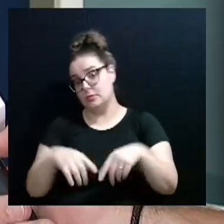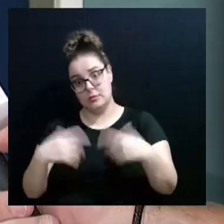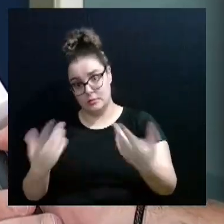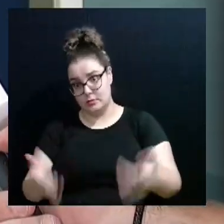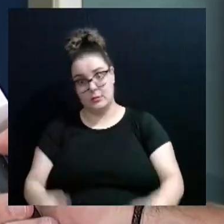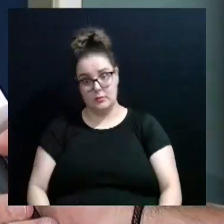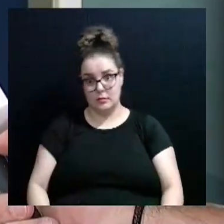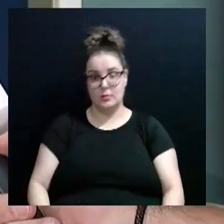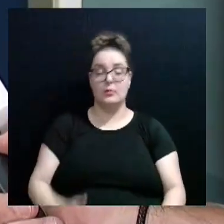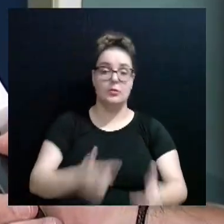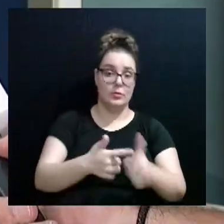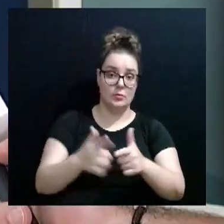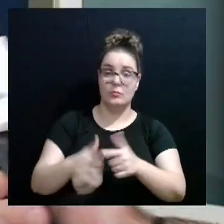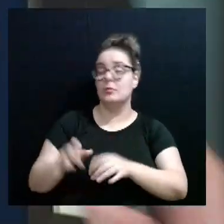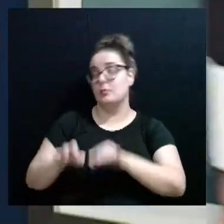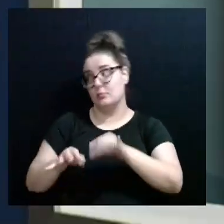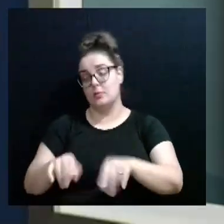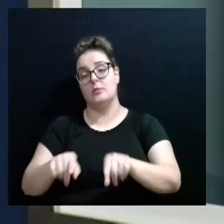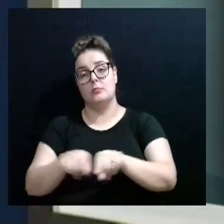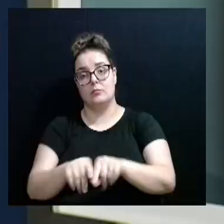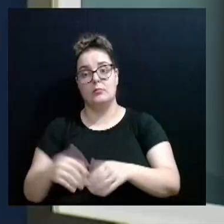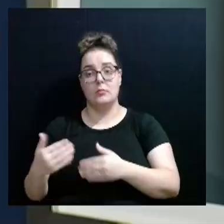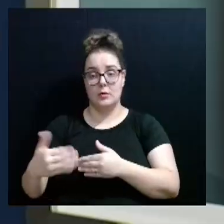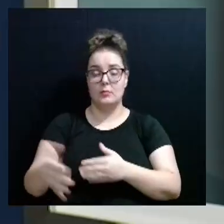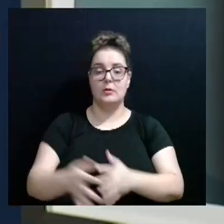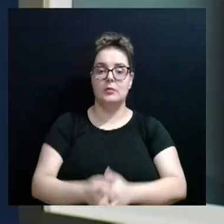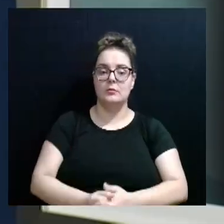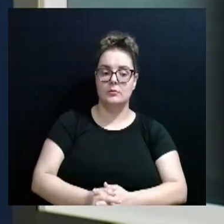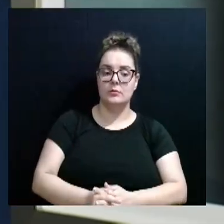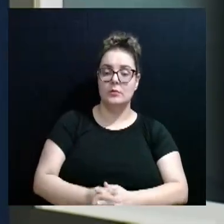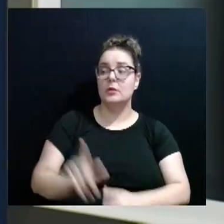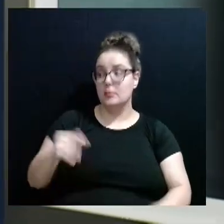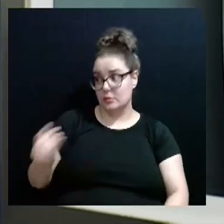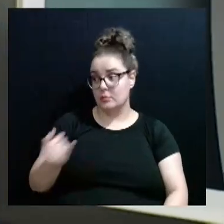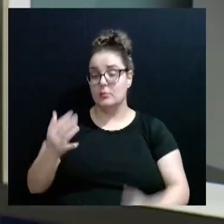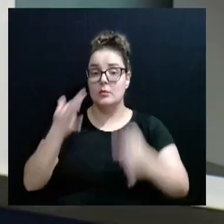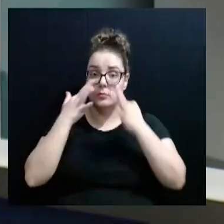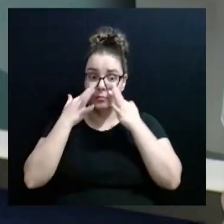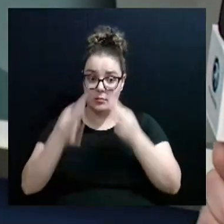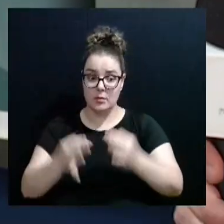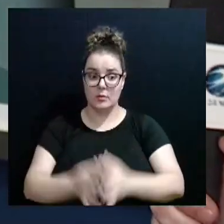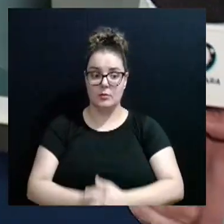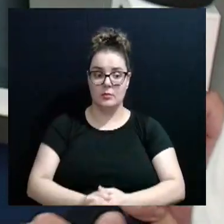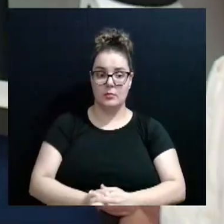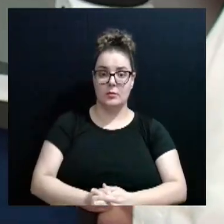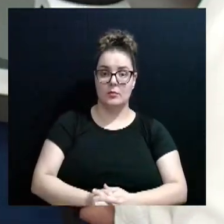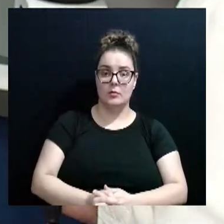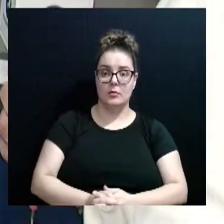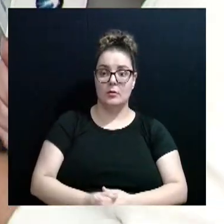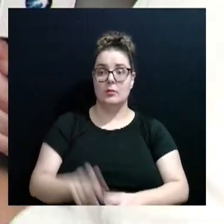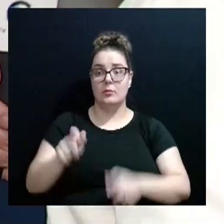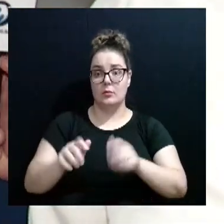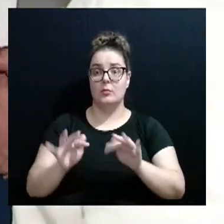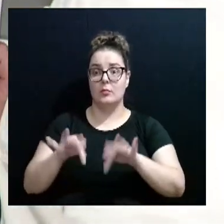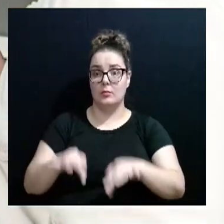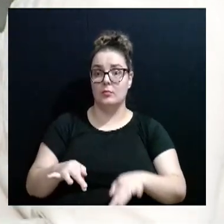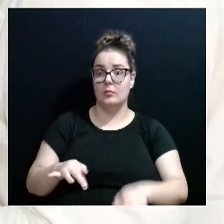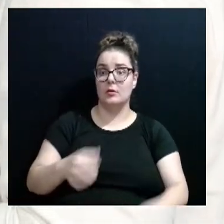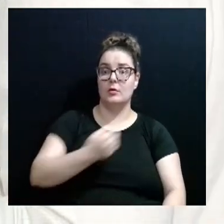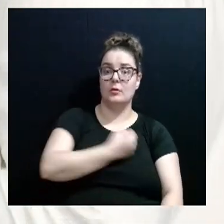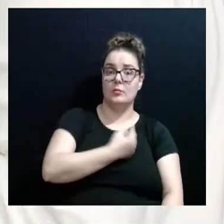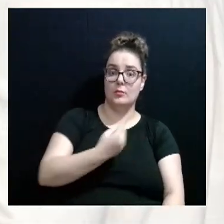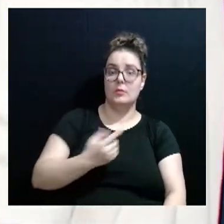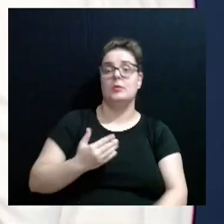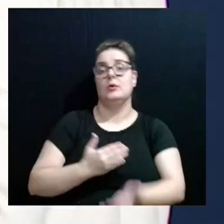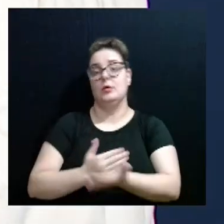problemas ali jurídicos, né, mais adiante. Então, é importante o pessoal ficar atento. O pessoal que tem a final placa com o número 1 já começar